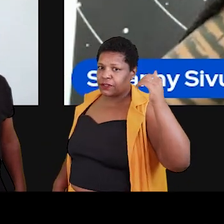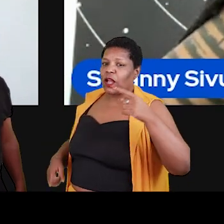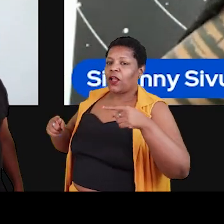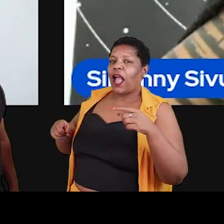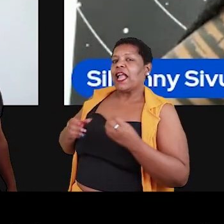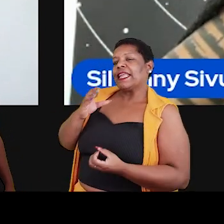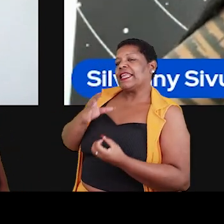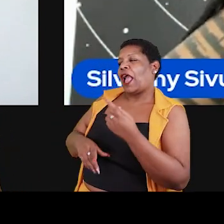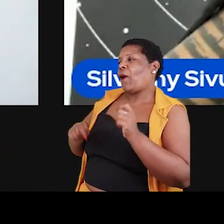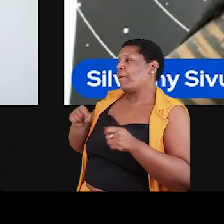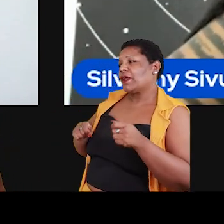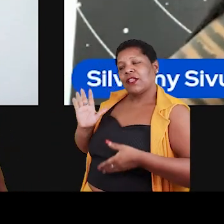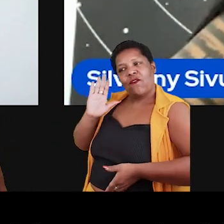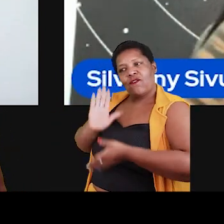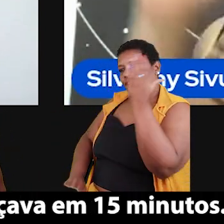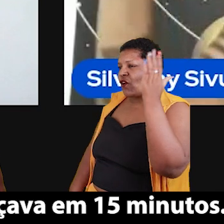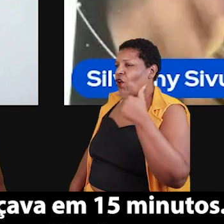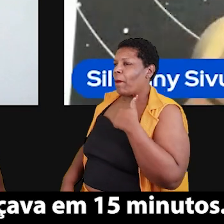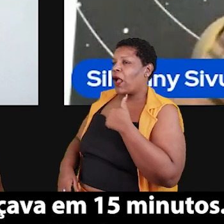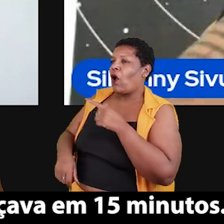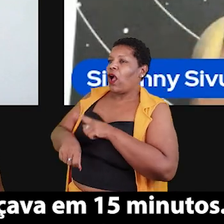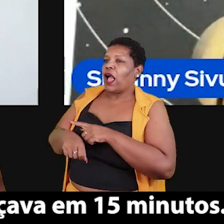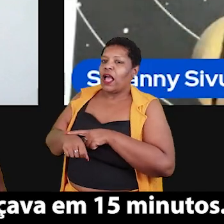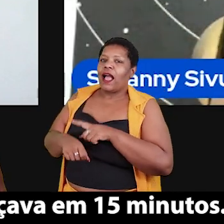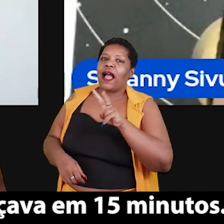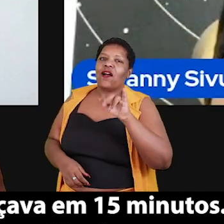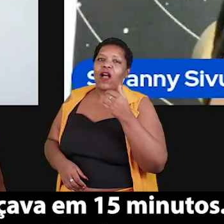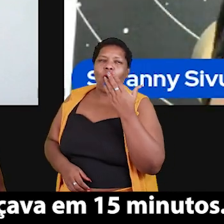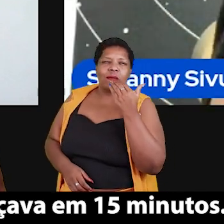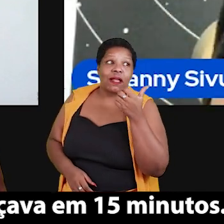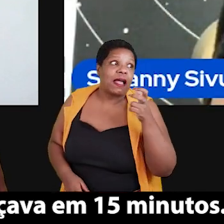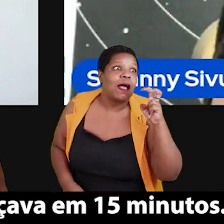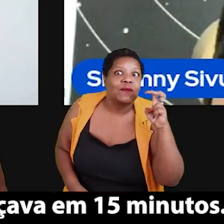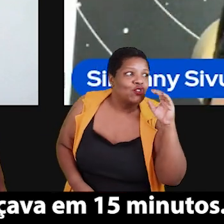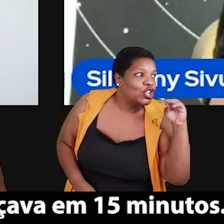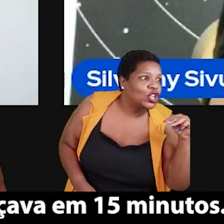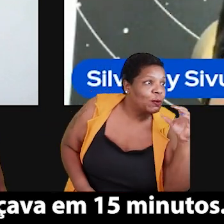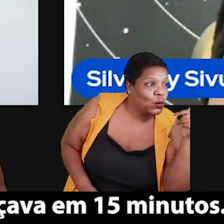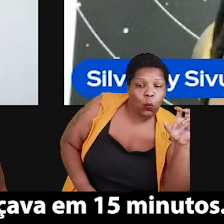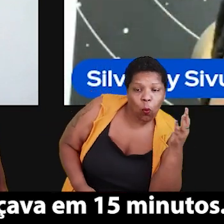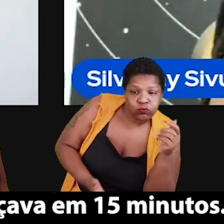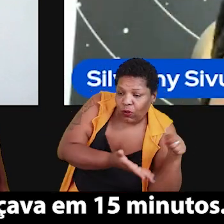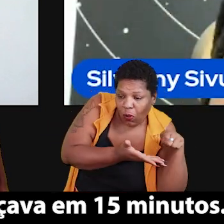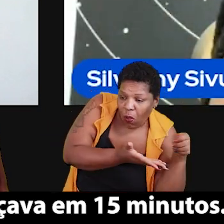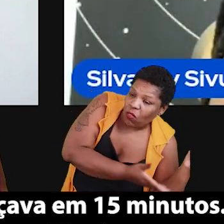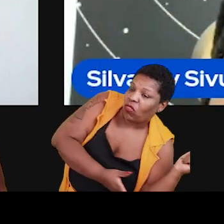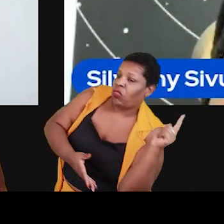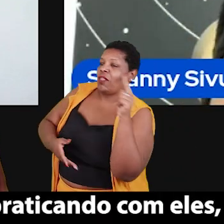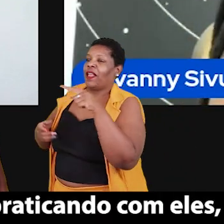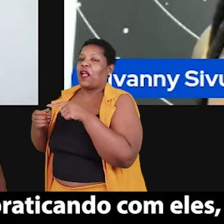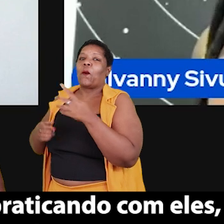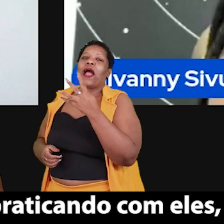montei uma banda e fui nos meus horários vagos, tipo, almoçava em 15 minutos, as outras 45